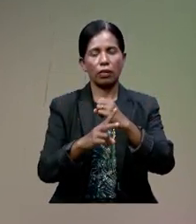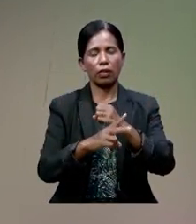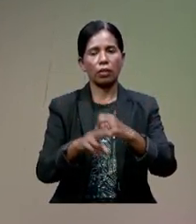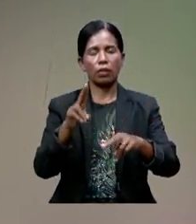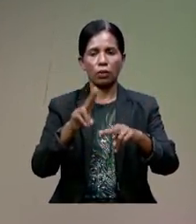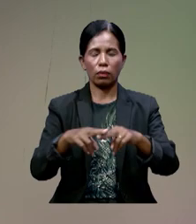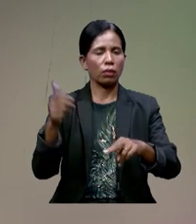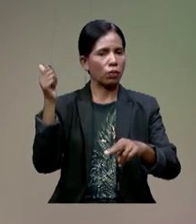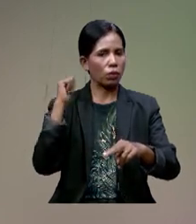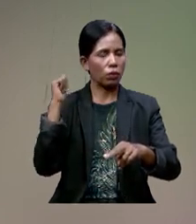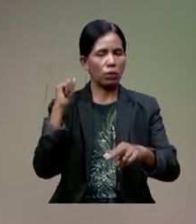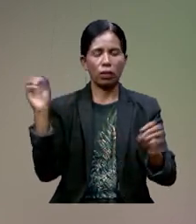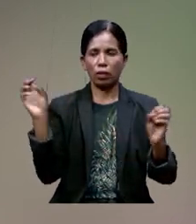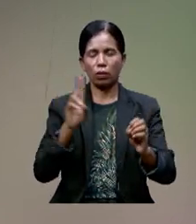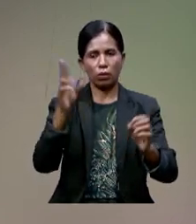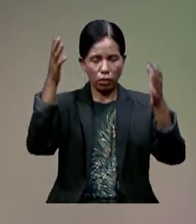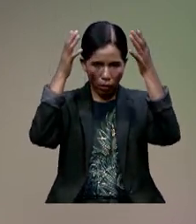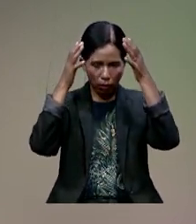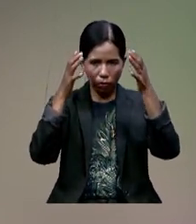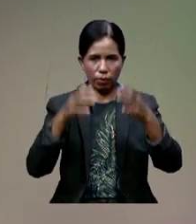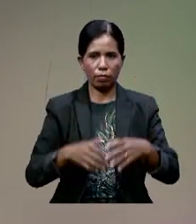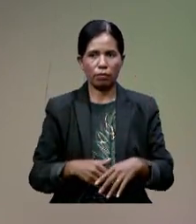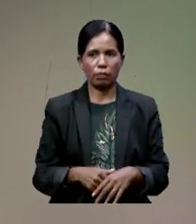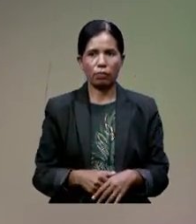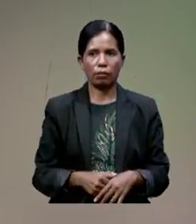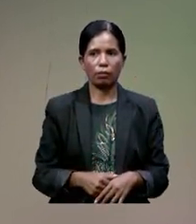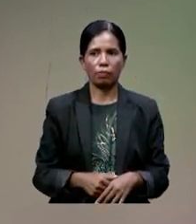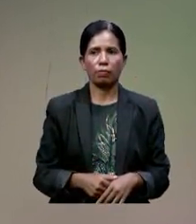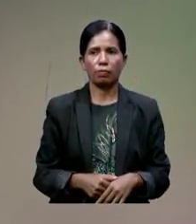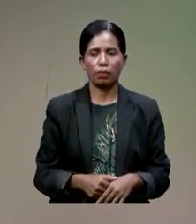na Beturi Hakoto, Clausa Capacete. Celina Lopes, Dilma Suzetti, GMN.